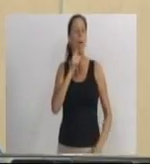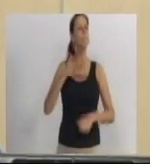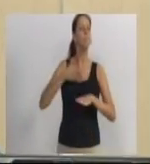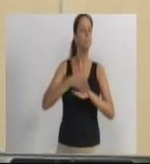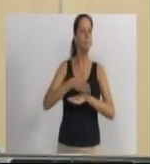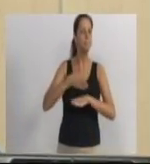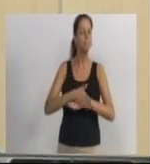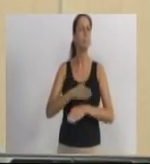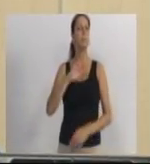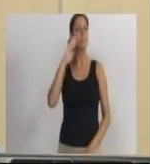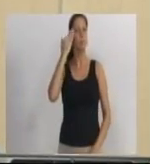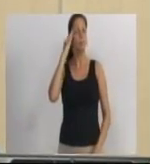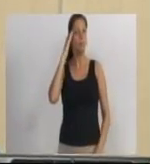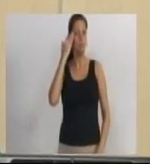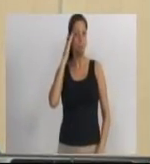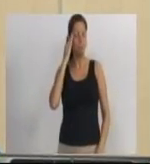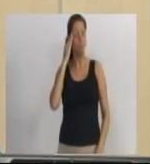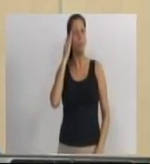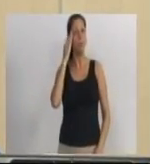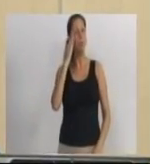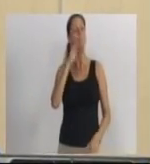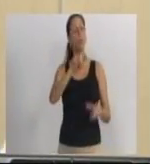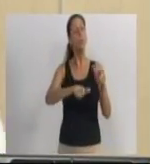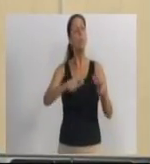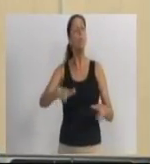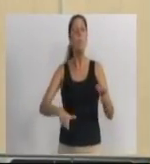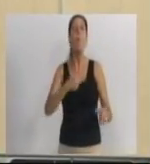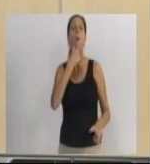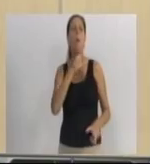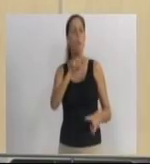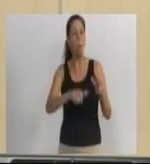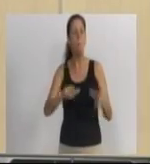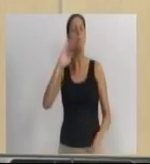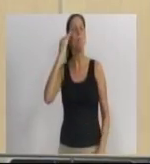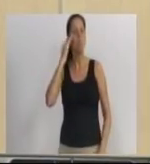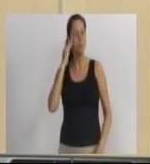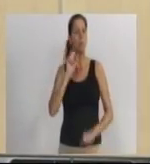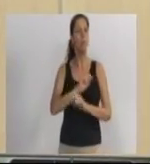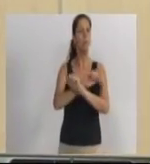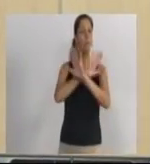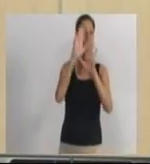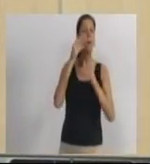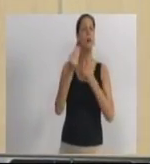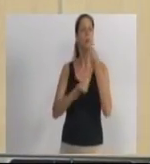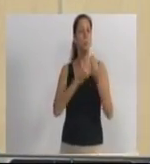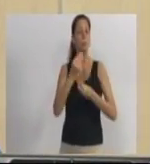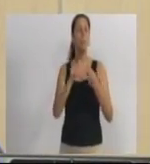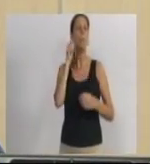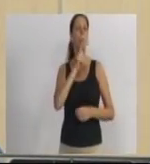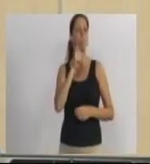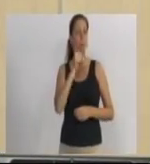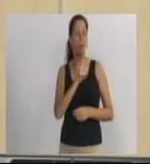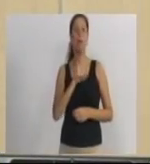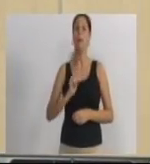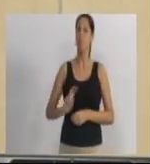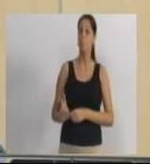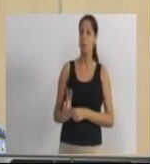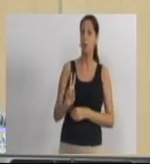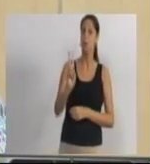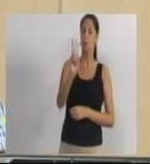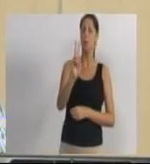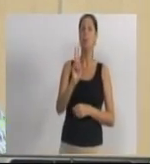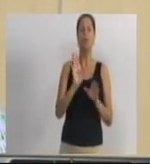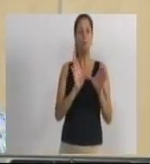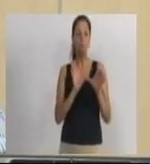entendimento também dos homens, do respeito e da valorização do trabalho, e que essa